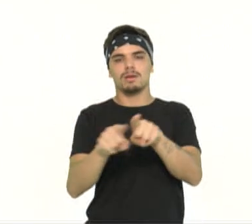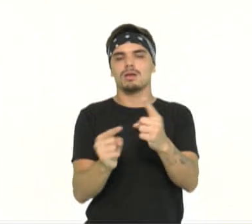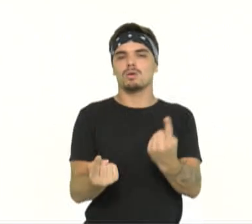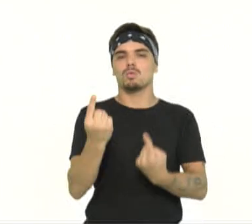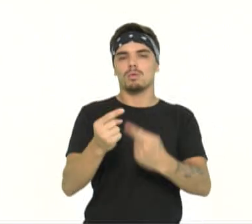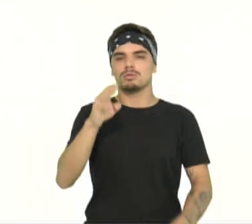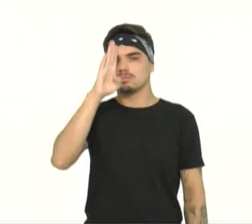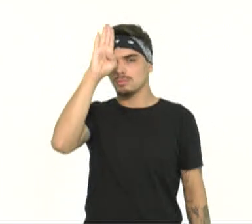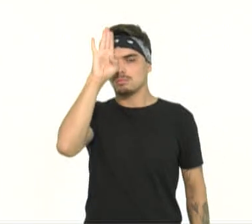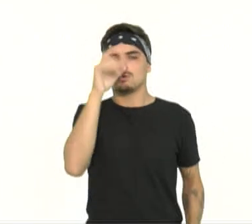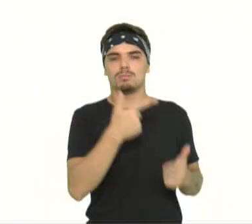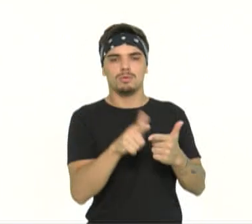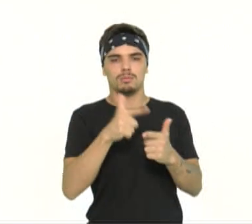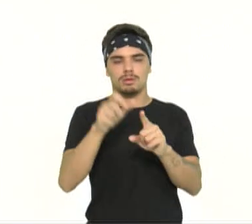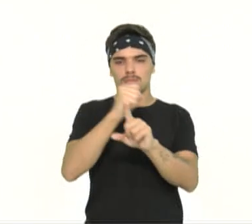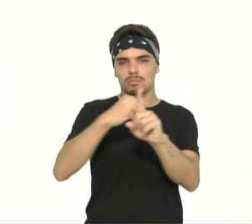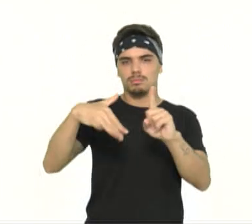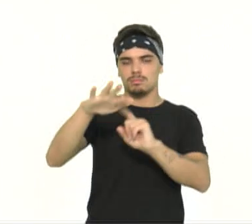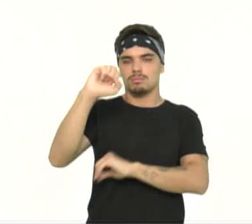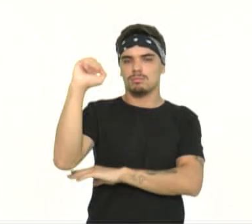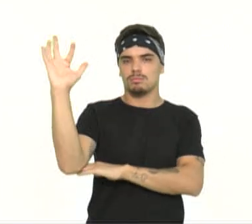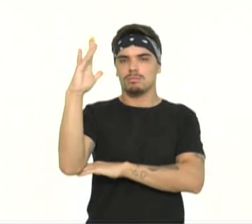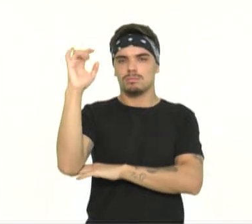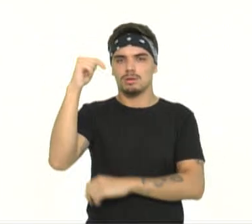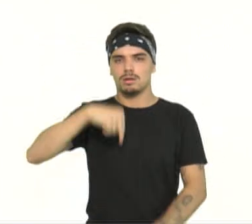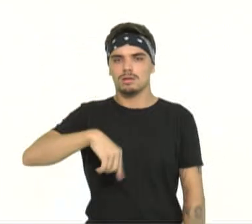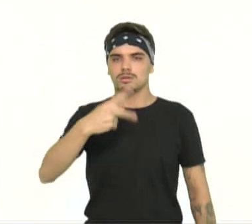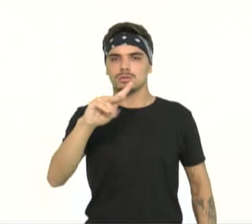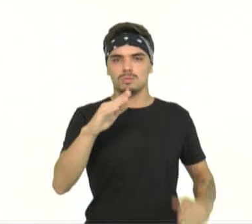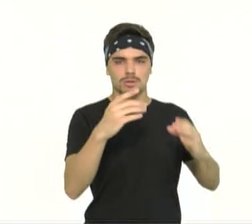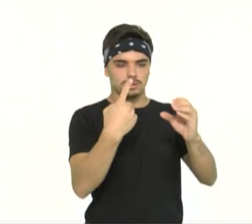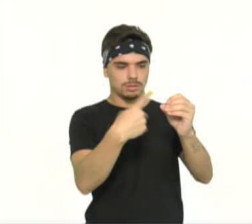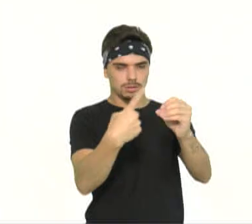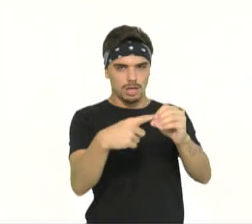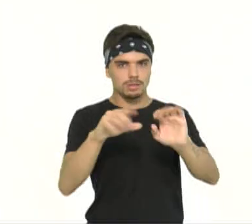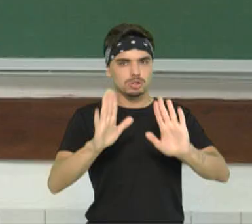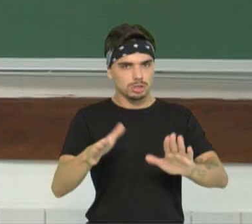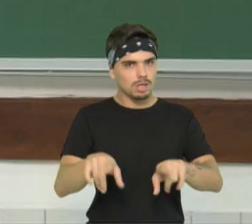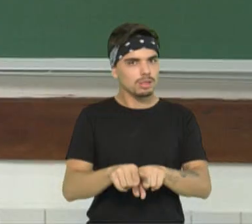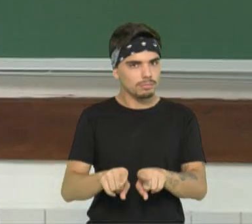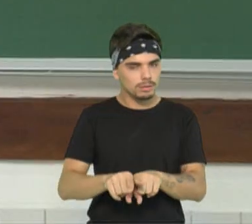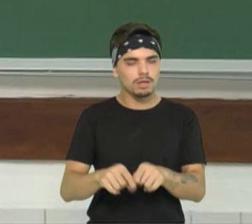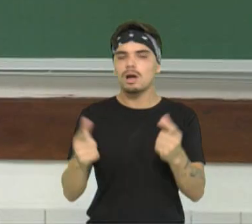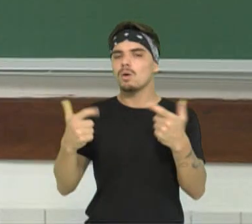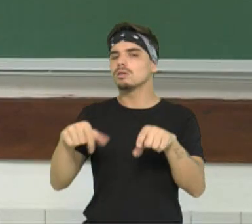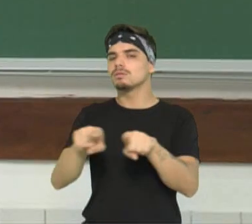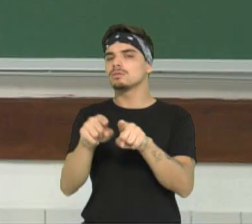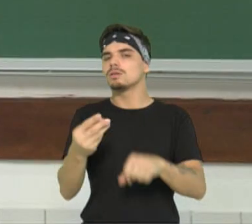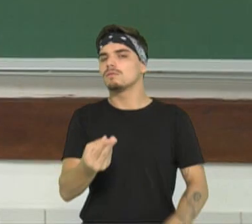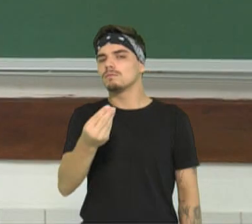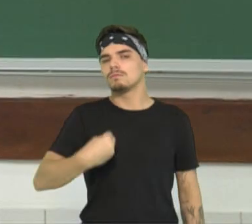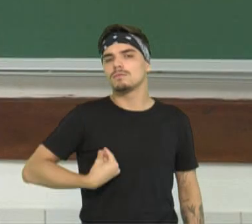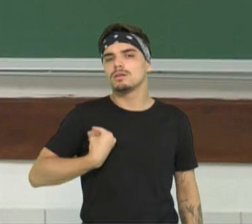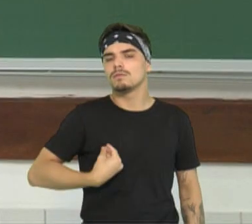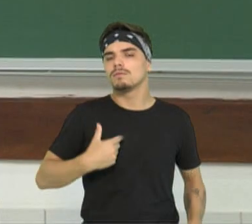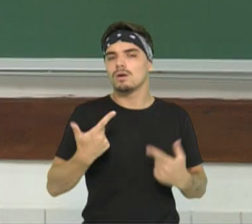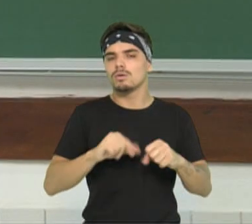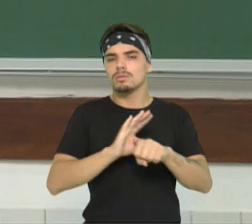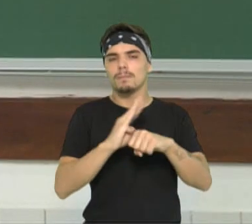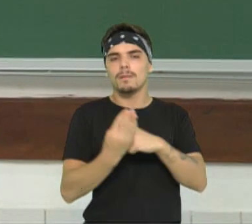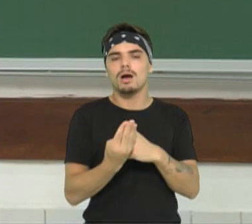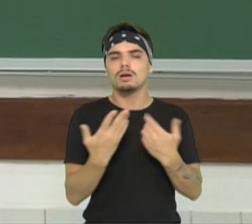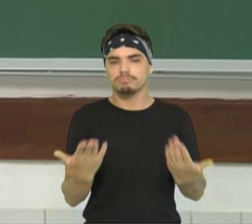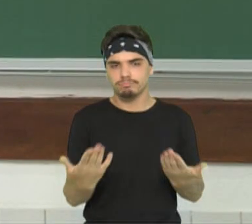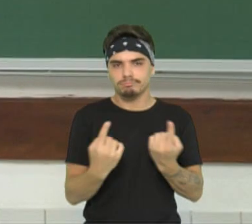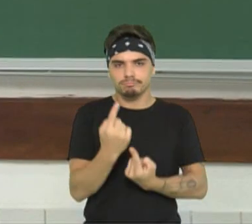os principais problemas socioambientais no seu município? Onde você vive, aí no seu bairro? Quais seriam os